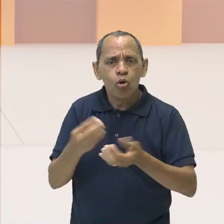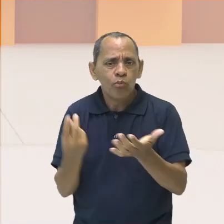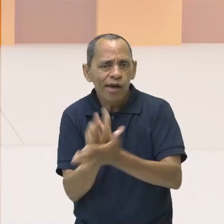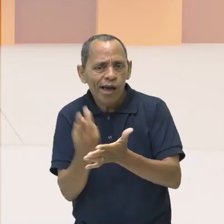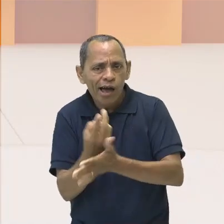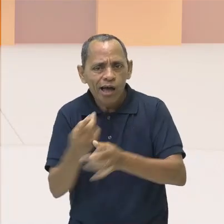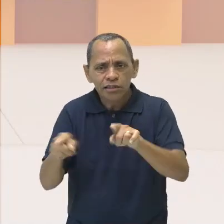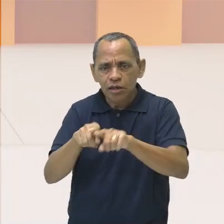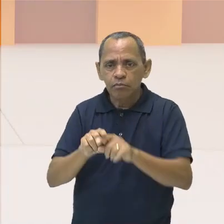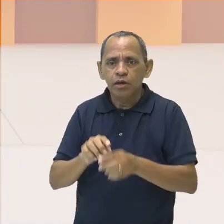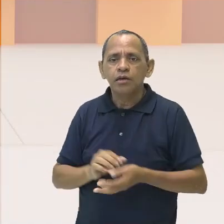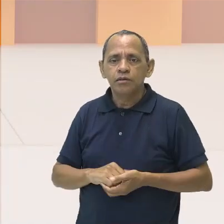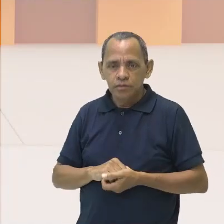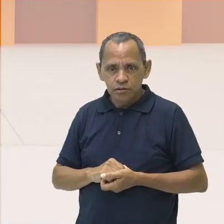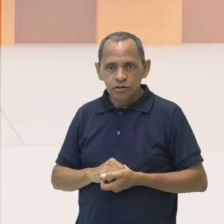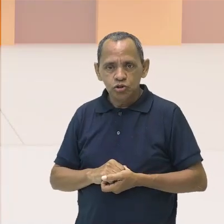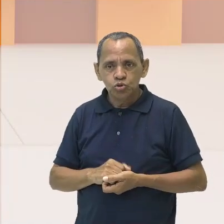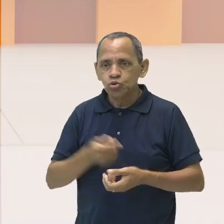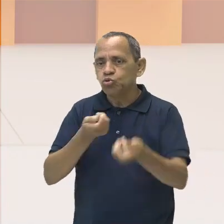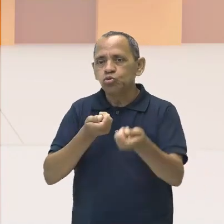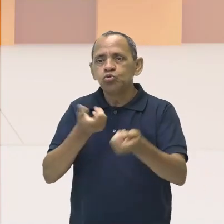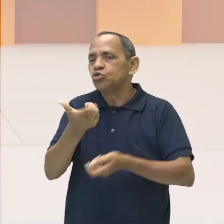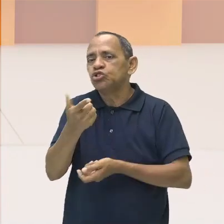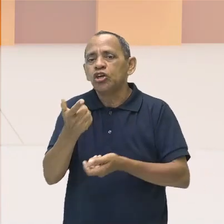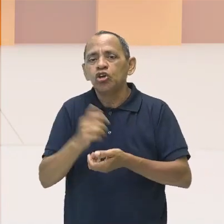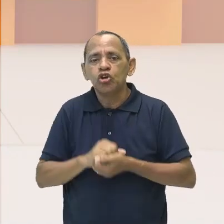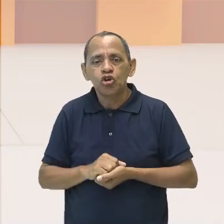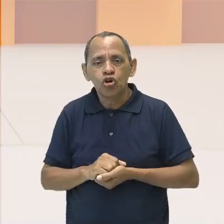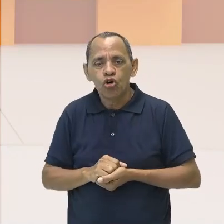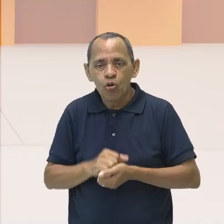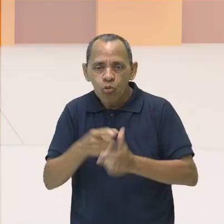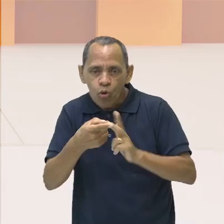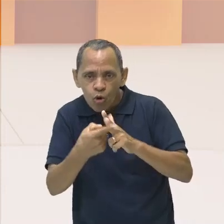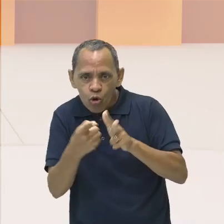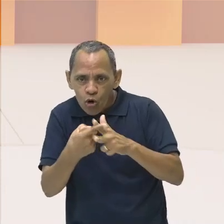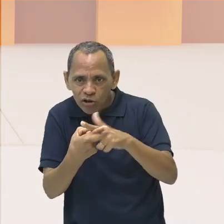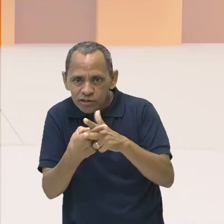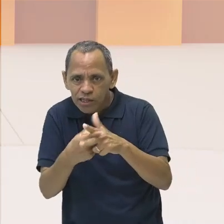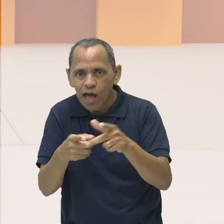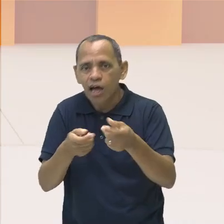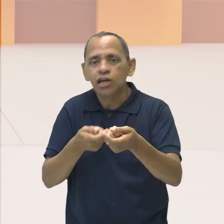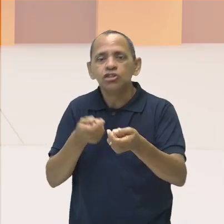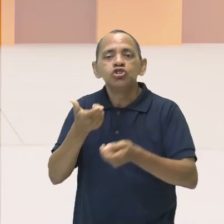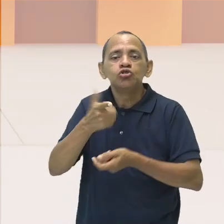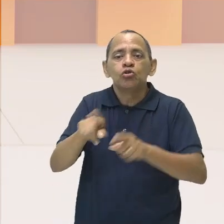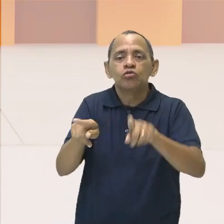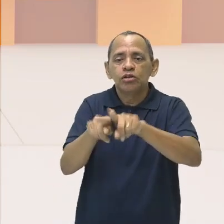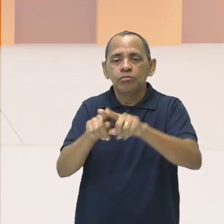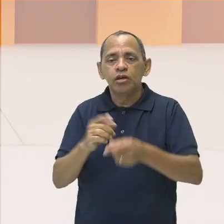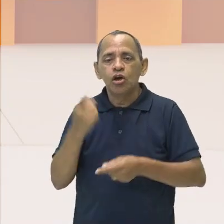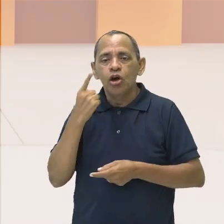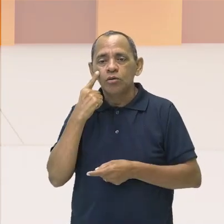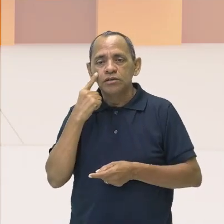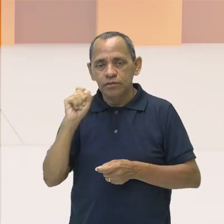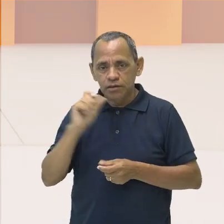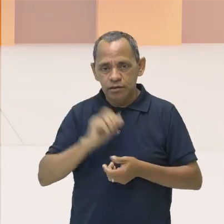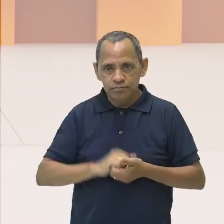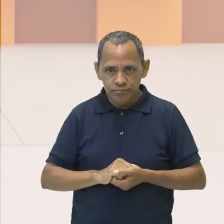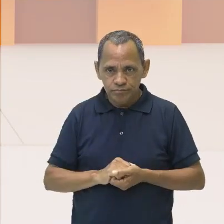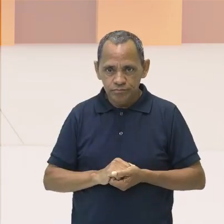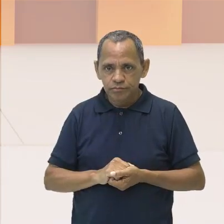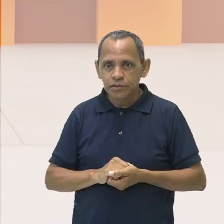vezes, irreparáveis à natureza, certo? Então, como vocês podem observar aqui